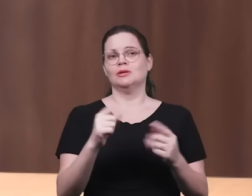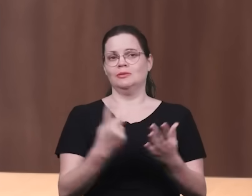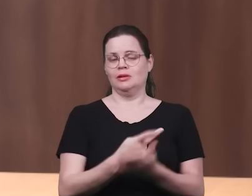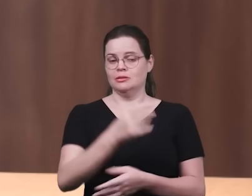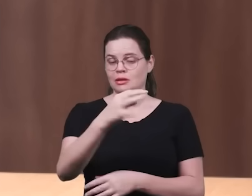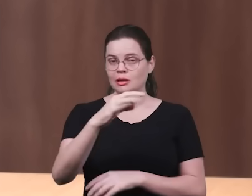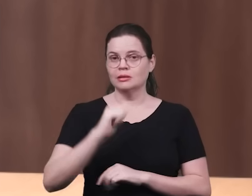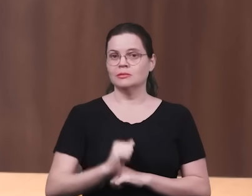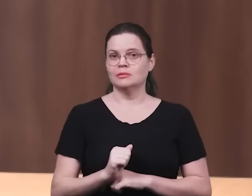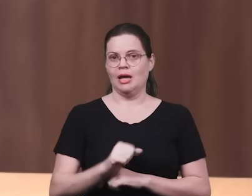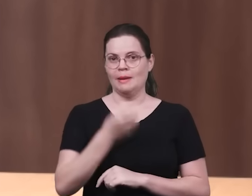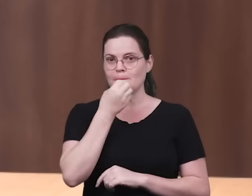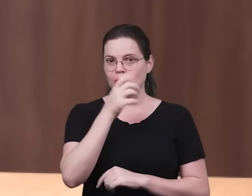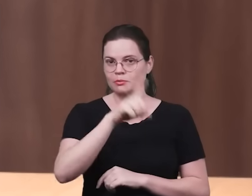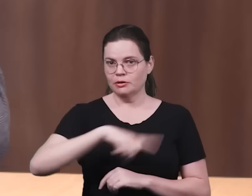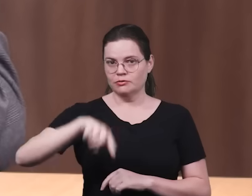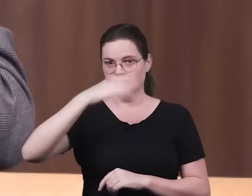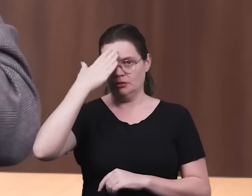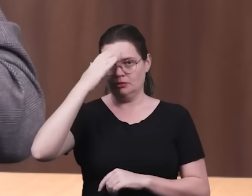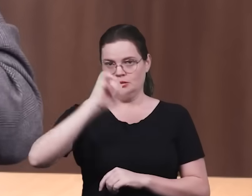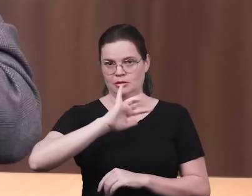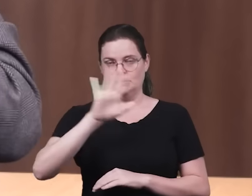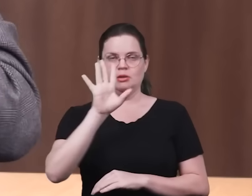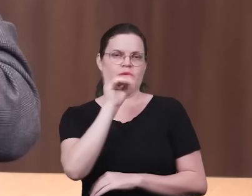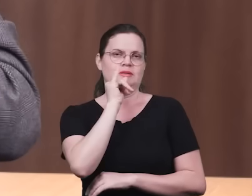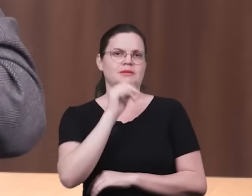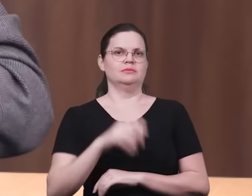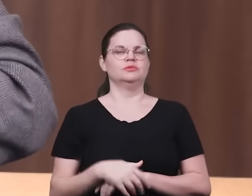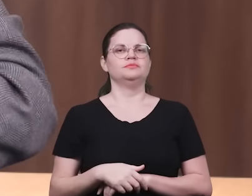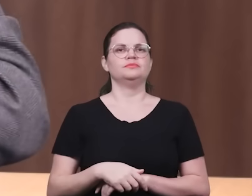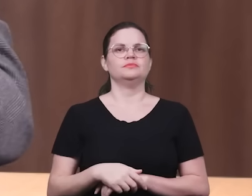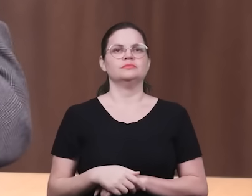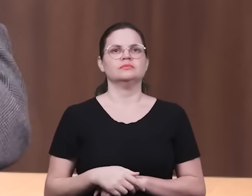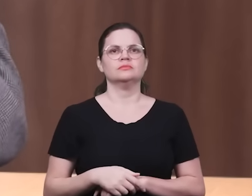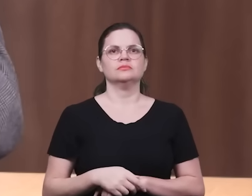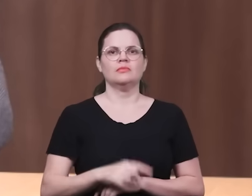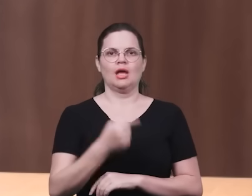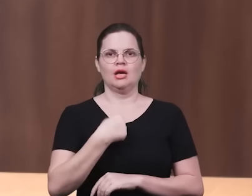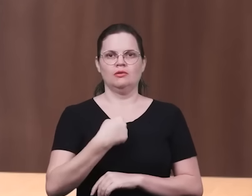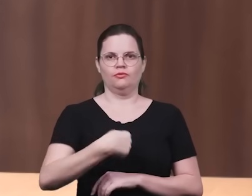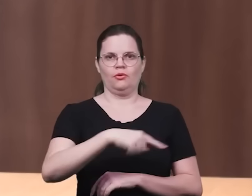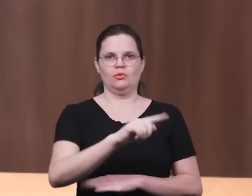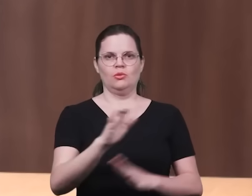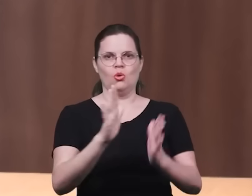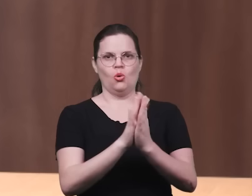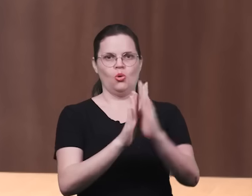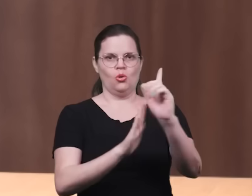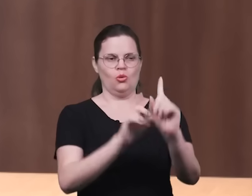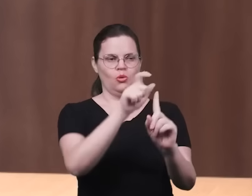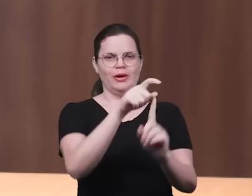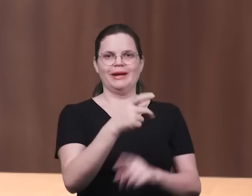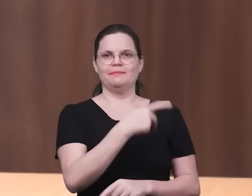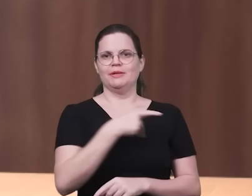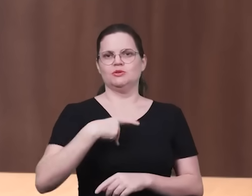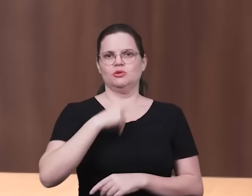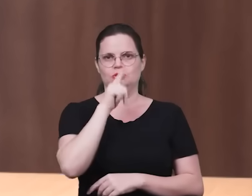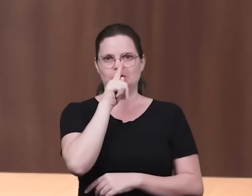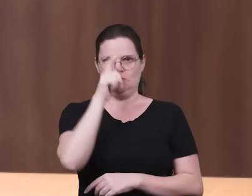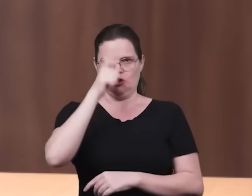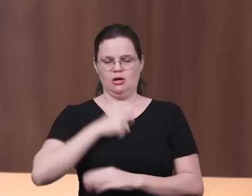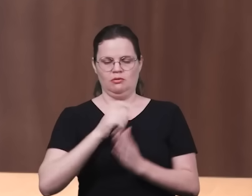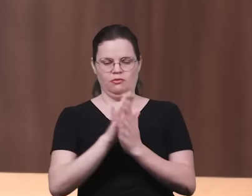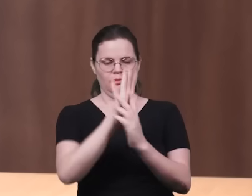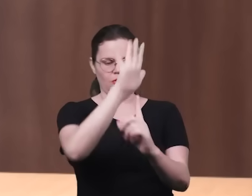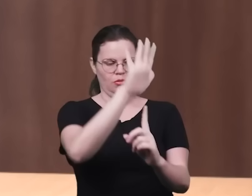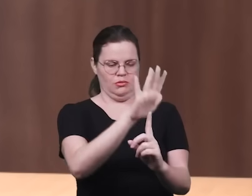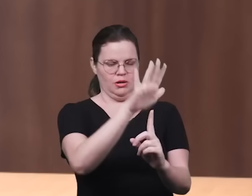isso é bom para a igreja. Eu vou orar por Gilson, tá? Tudo